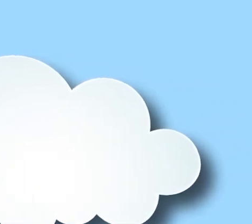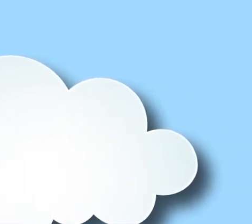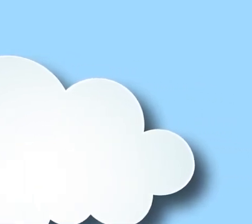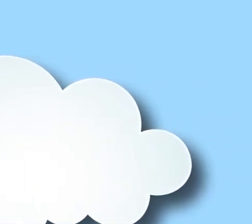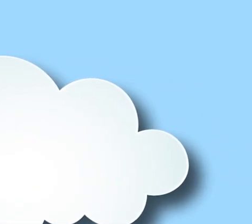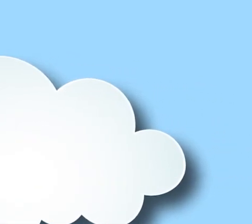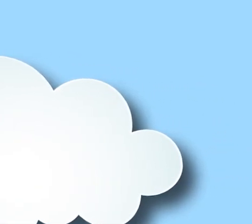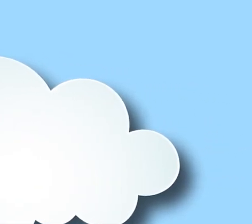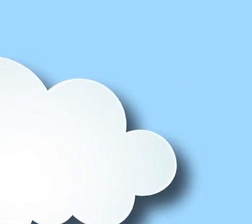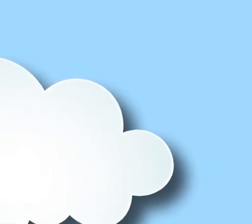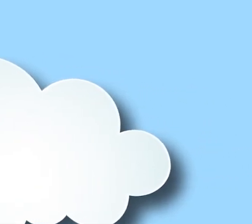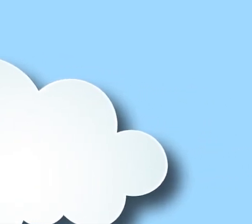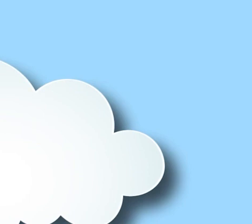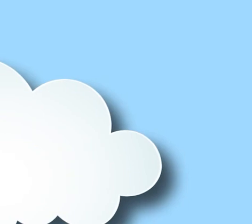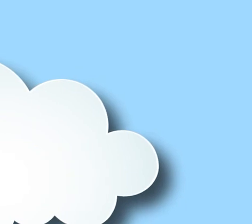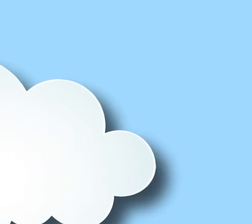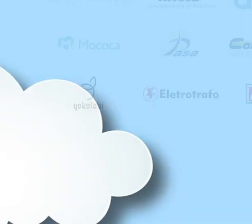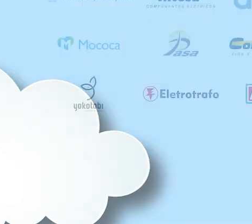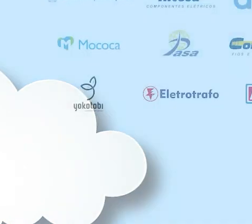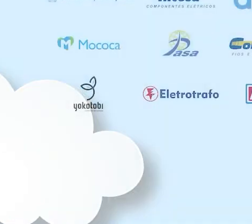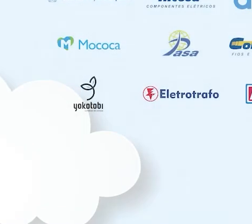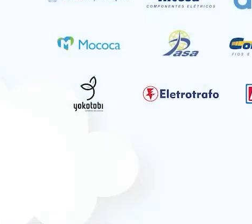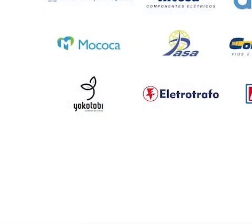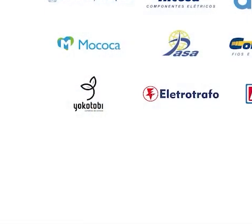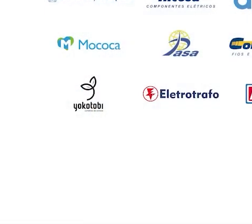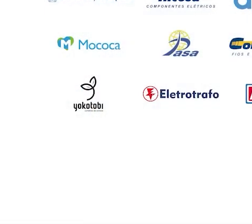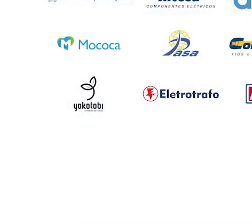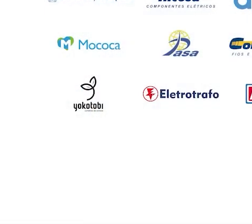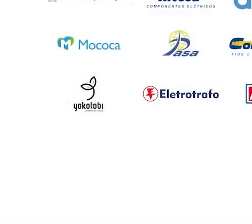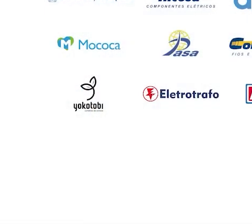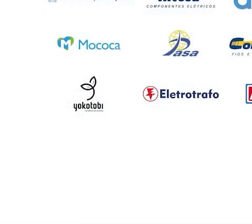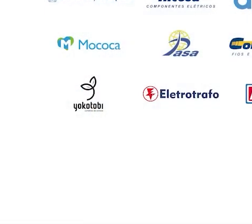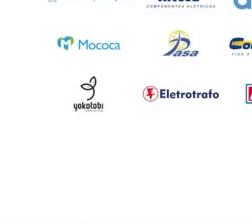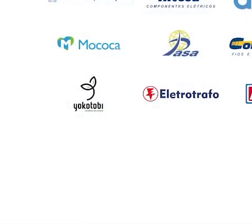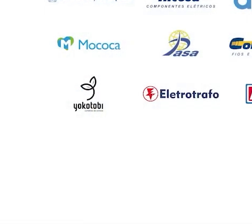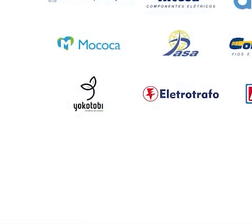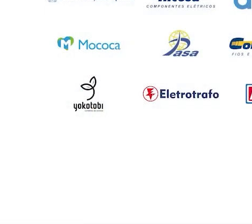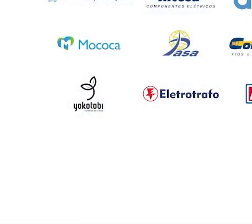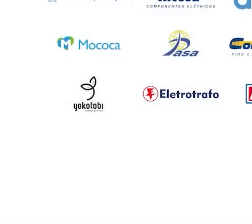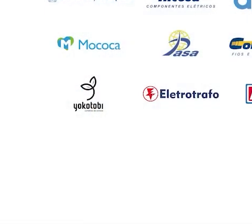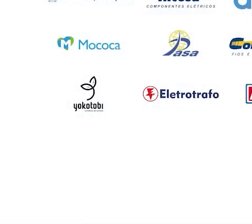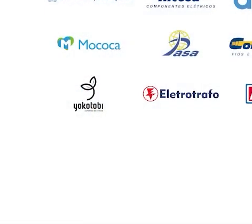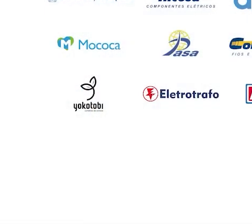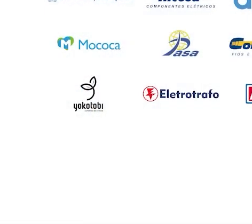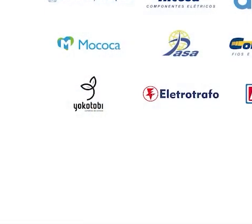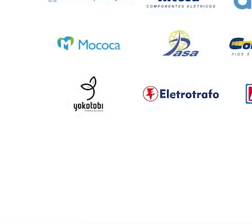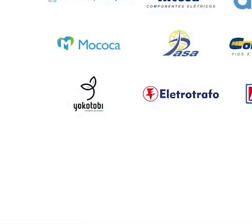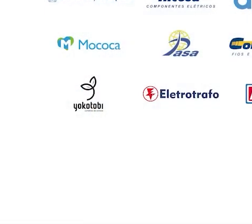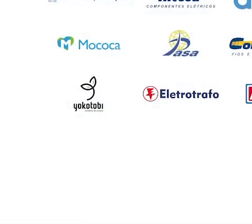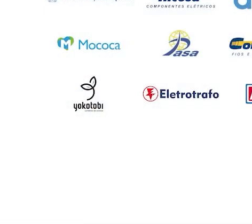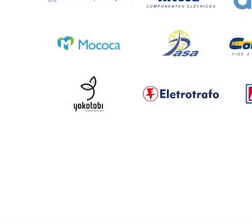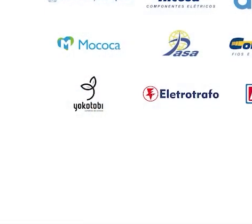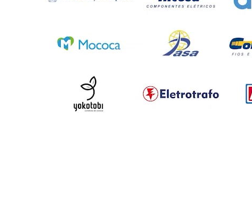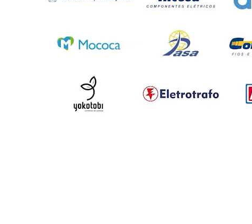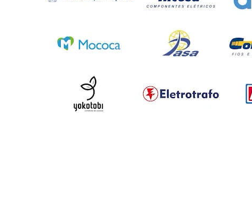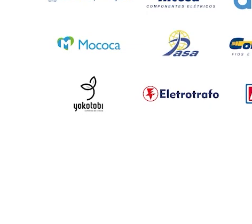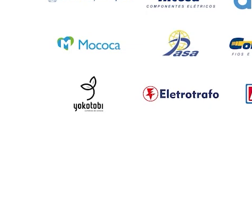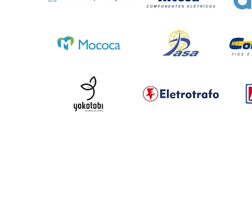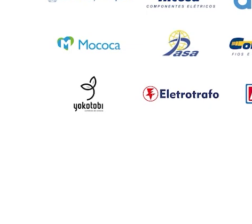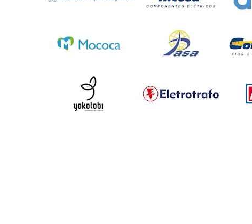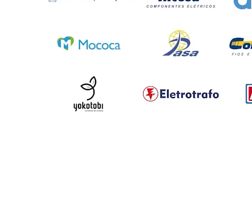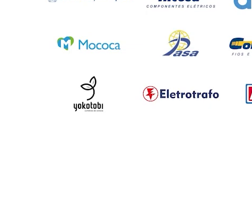ha.com.vc/fabricadesonhos. Este programa só é possível graças aos nossos patrocinadores.